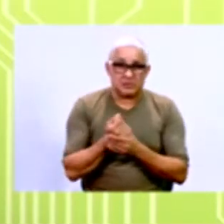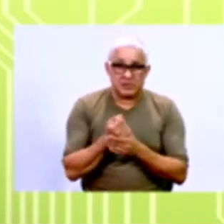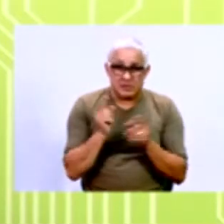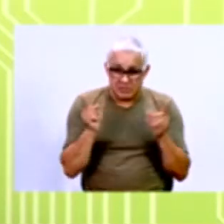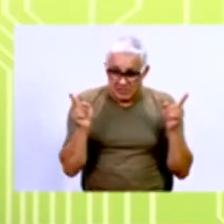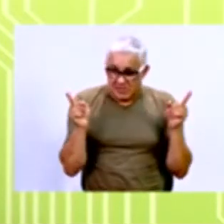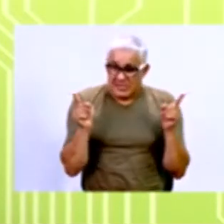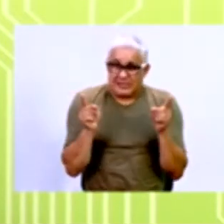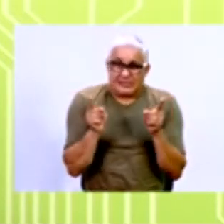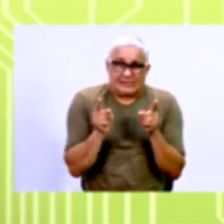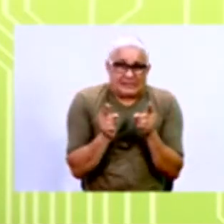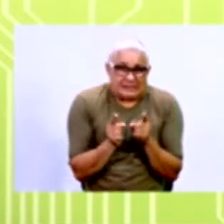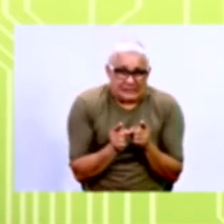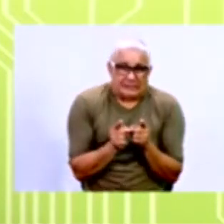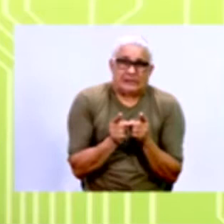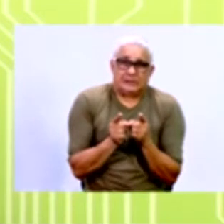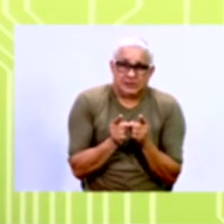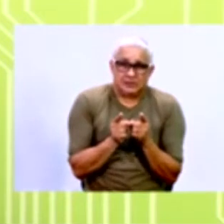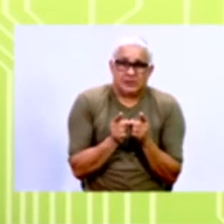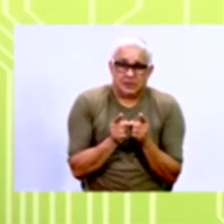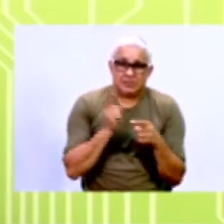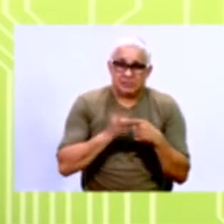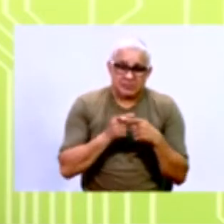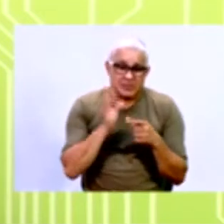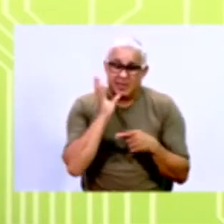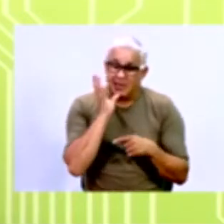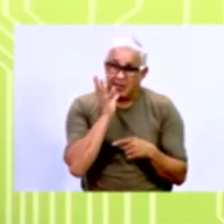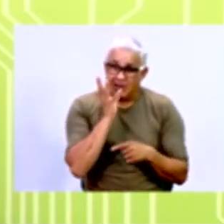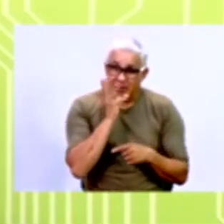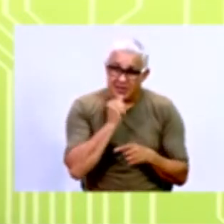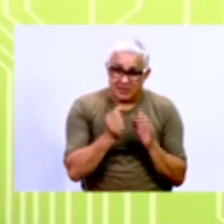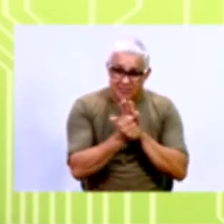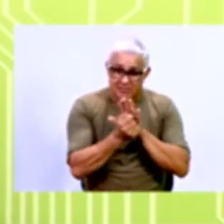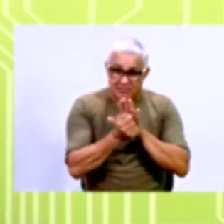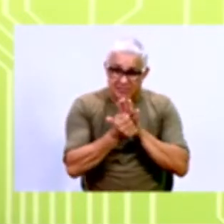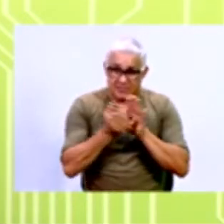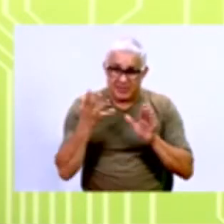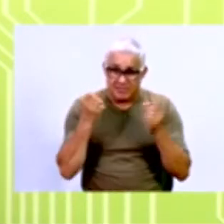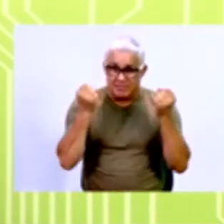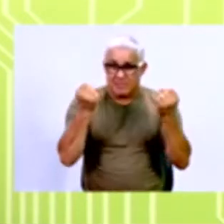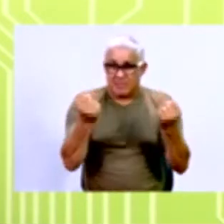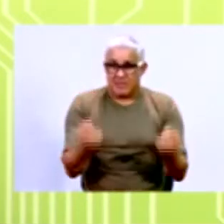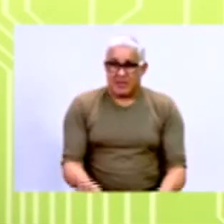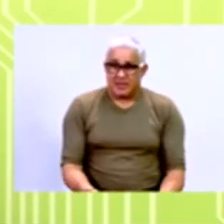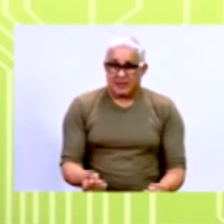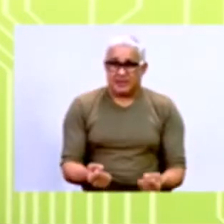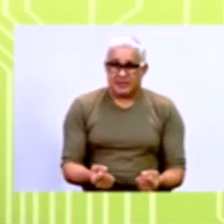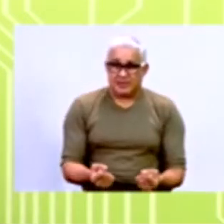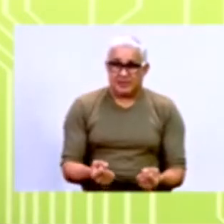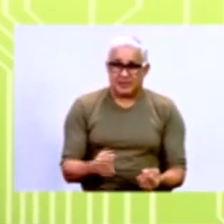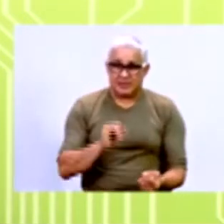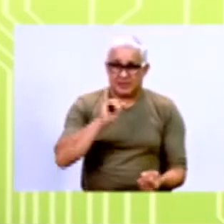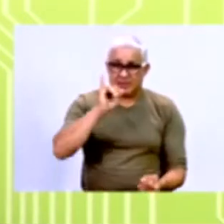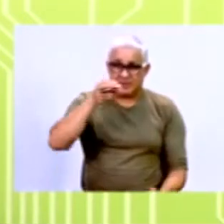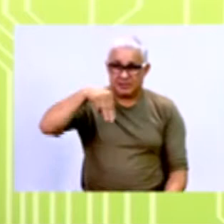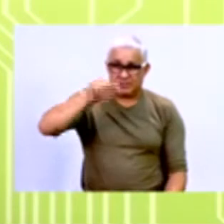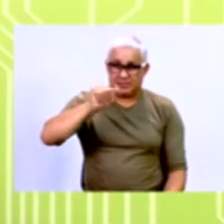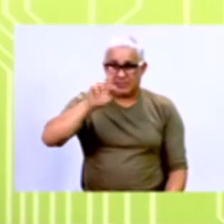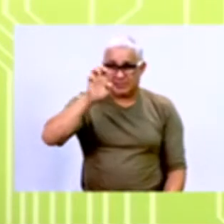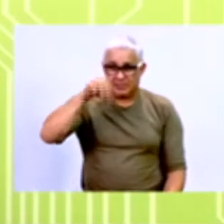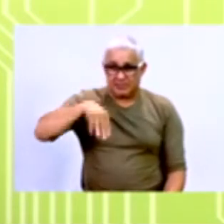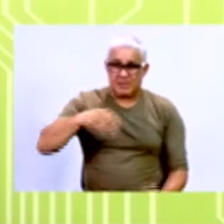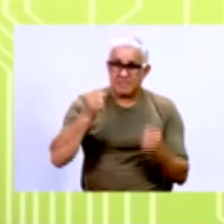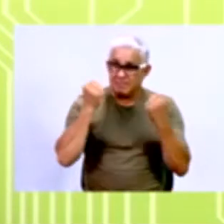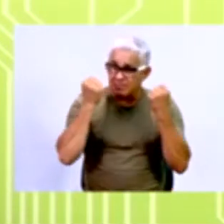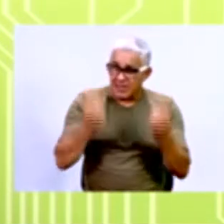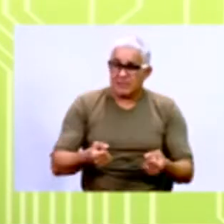pequeno, bem reduzido, senão vai demorar mais ainda. A aplicação já é grande, então já gera, a imagem já é pesada. Então, eu tenho